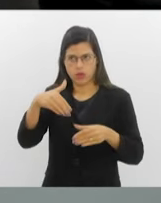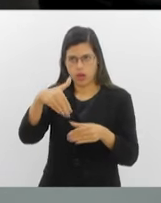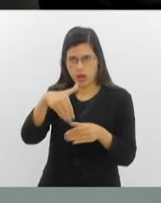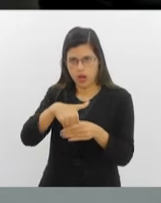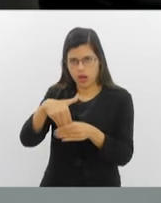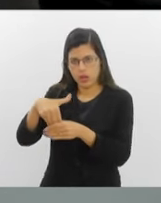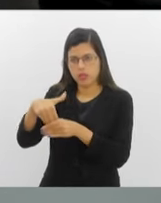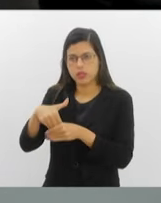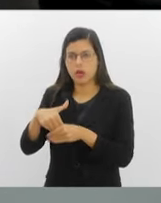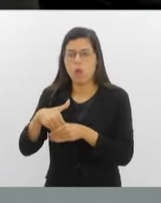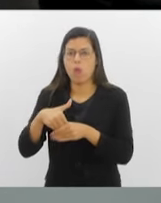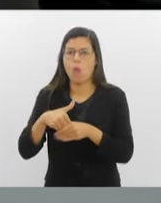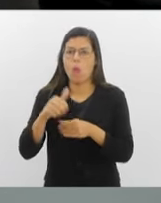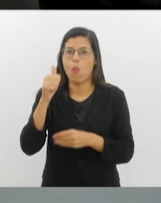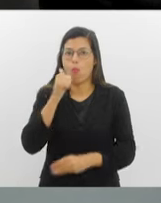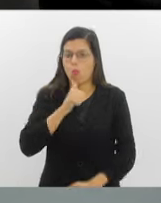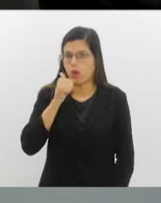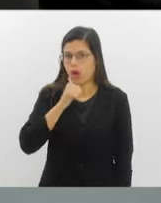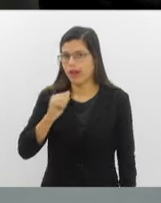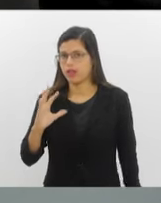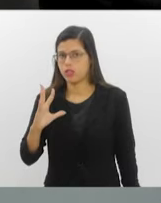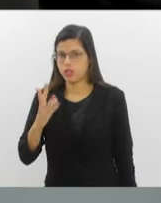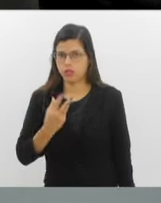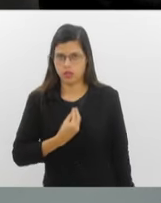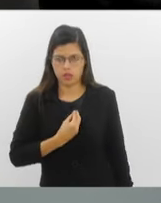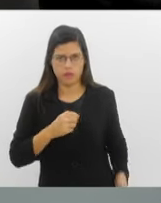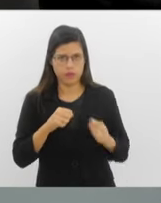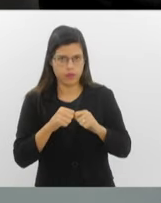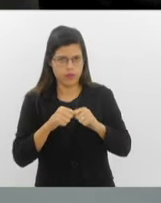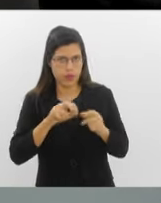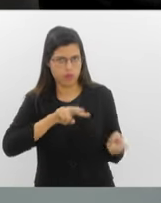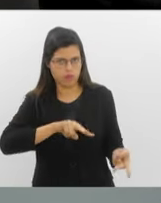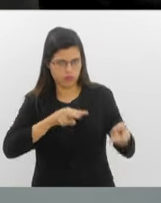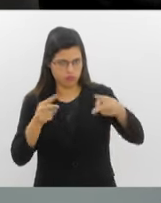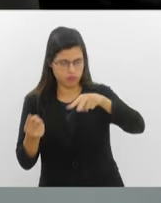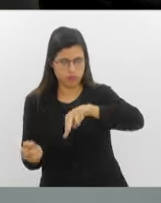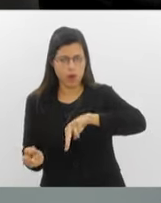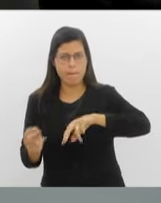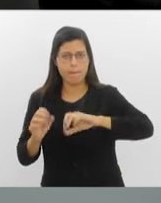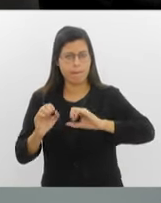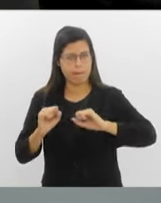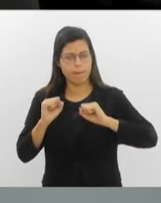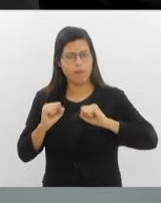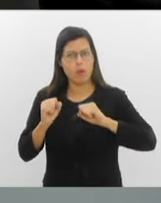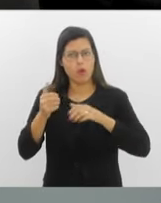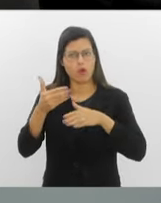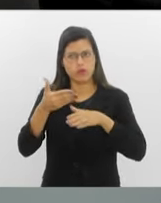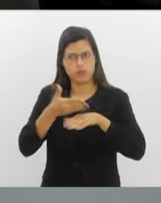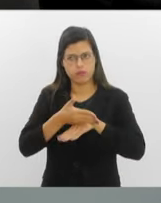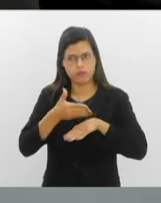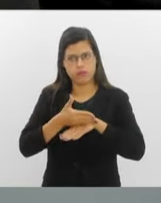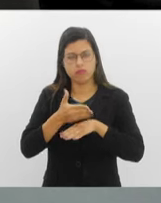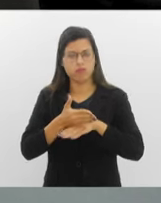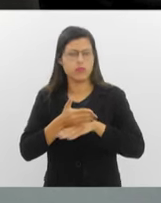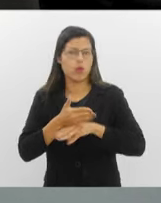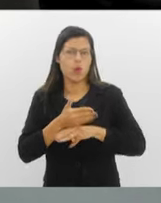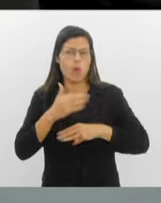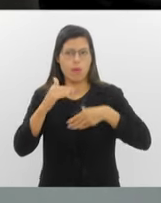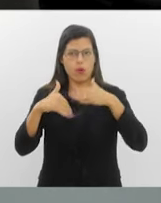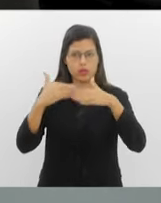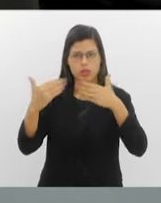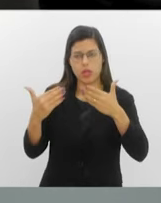e mulheres trans que fizeram a transição, elas podem sim participar do processo eleitoral como